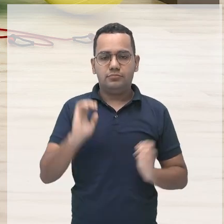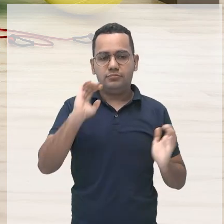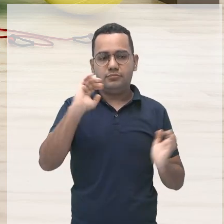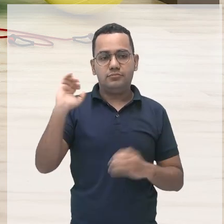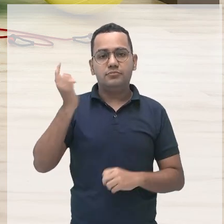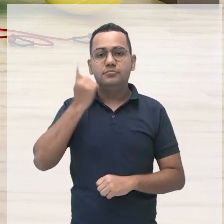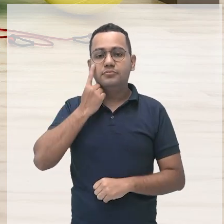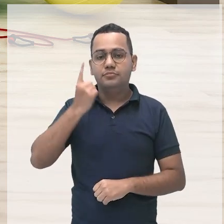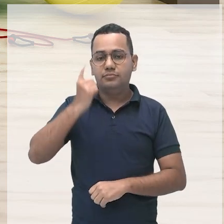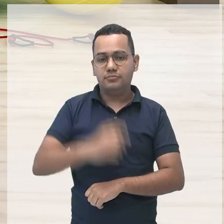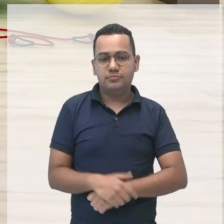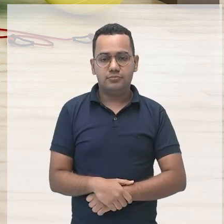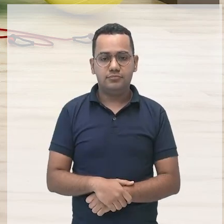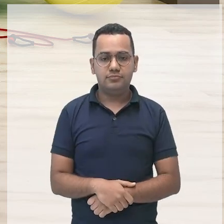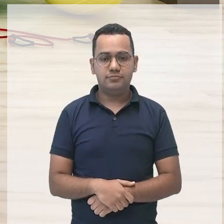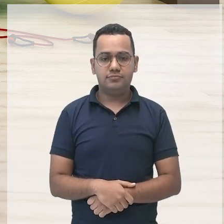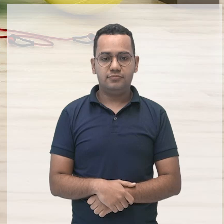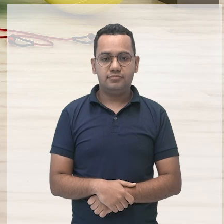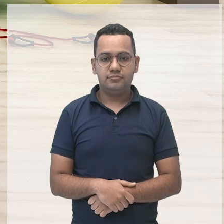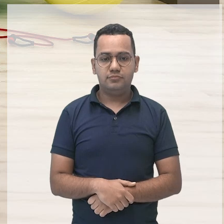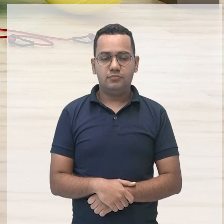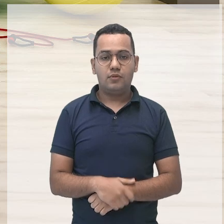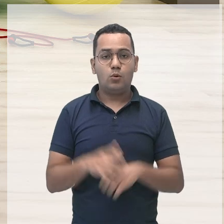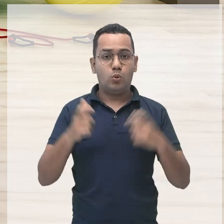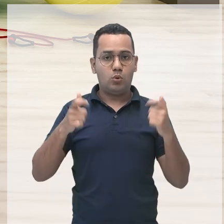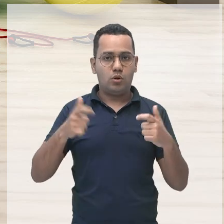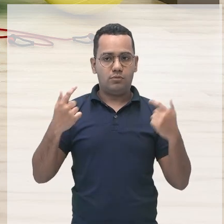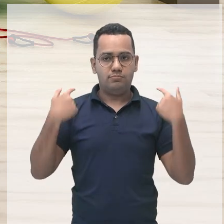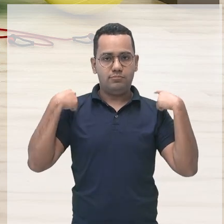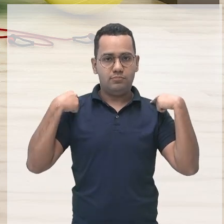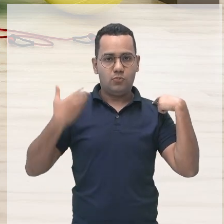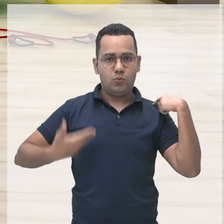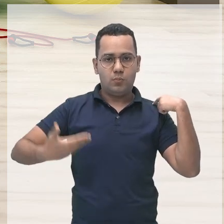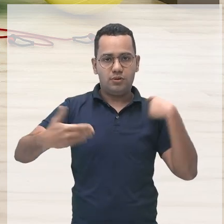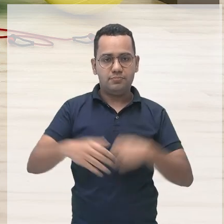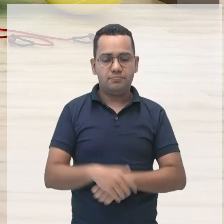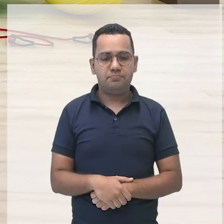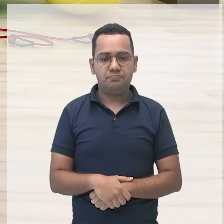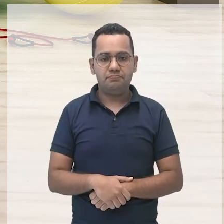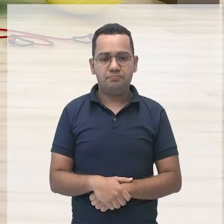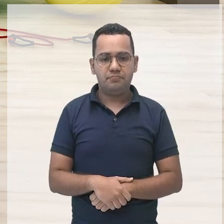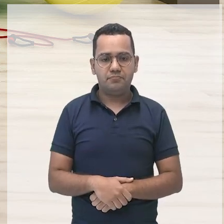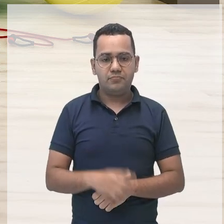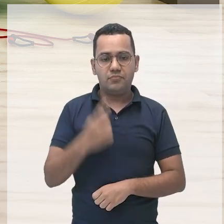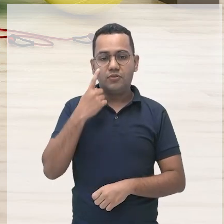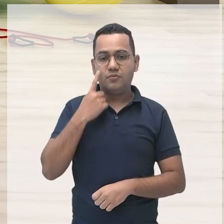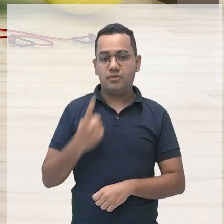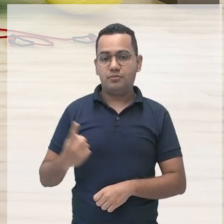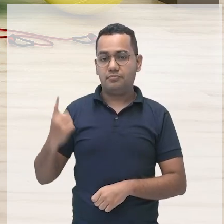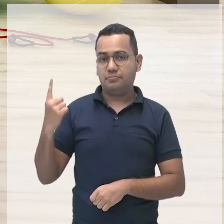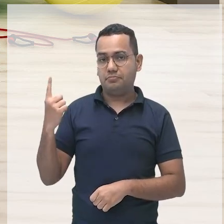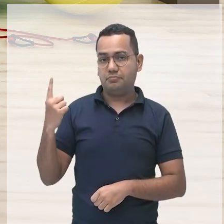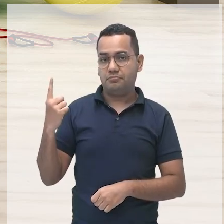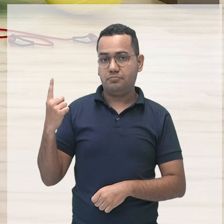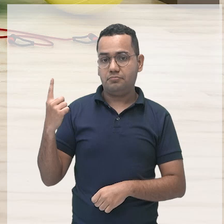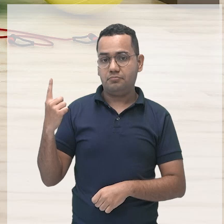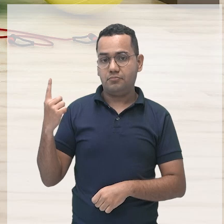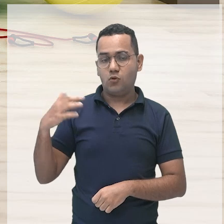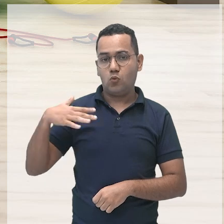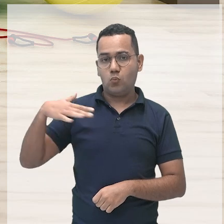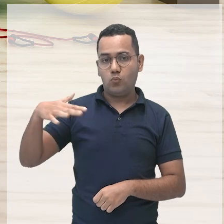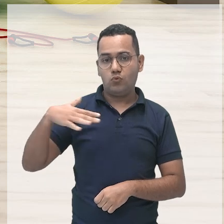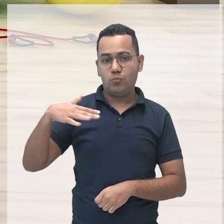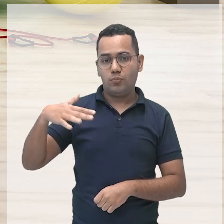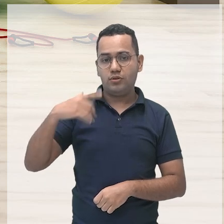aqui pela região dos ombros, eu vou fazer a elevação lateral. Pegar os meus pezinhos aqui, ó, e colocar